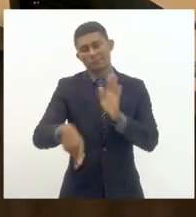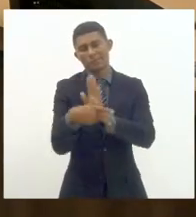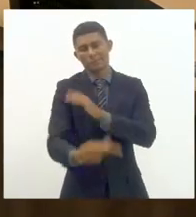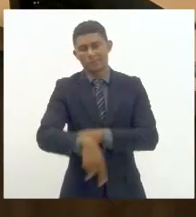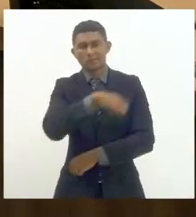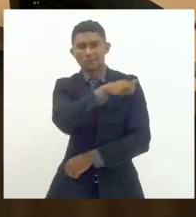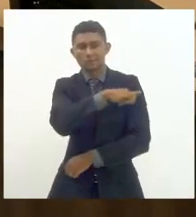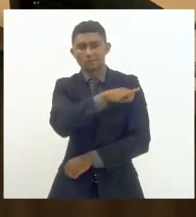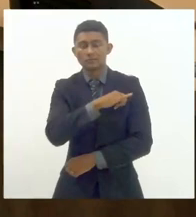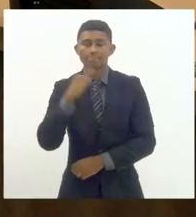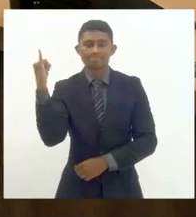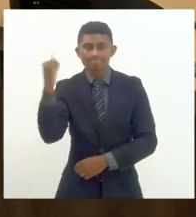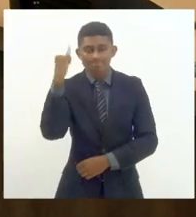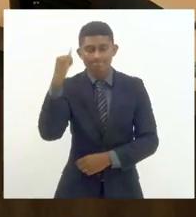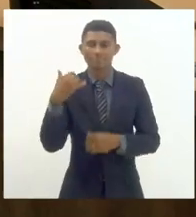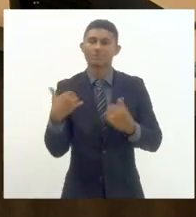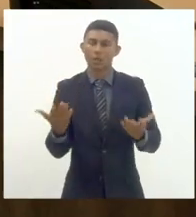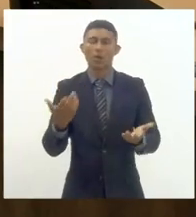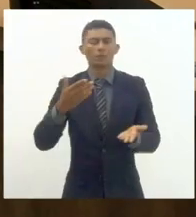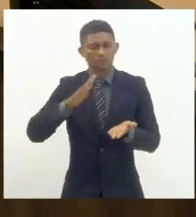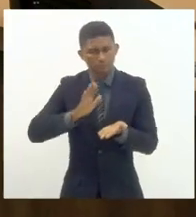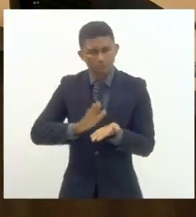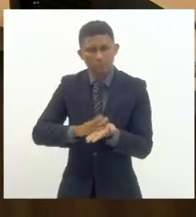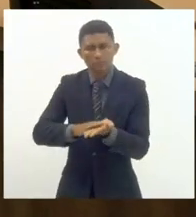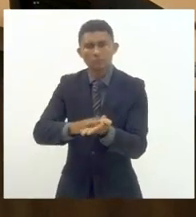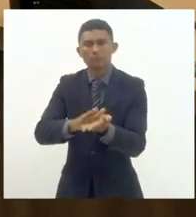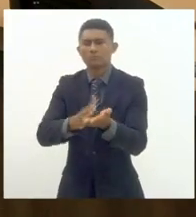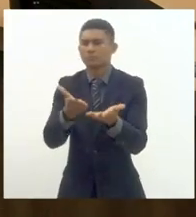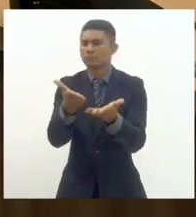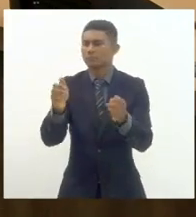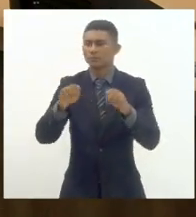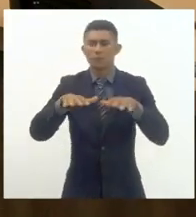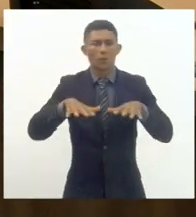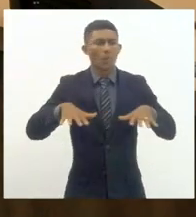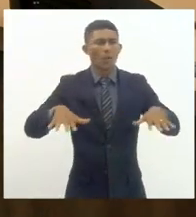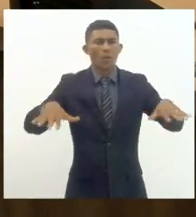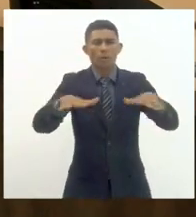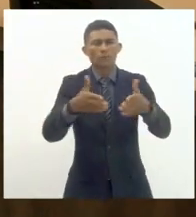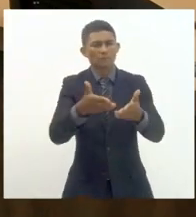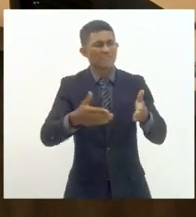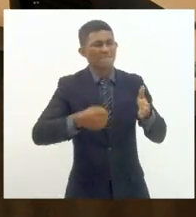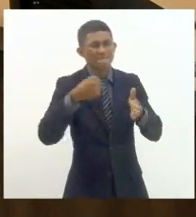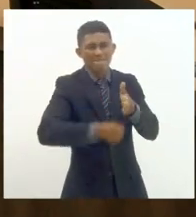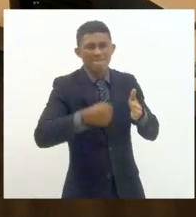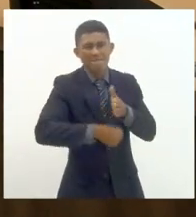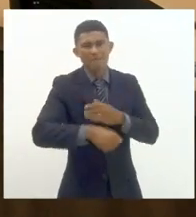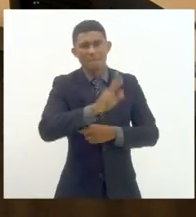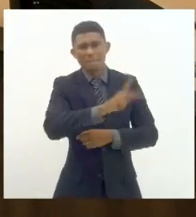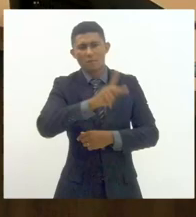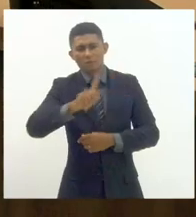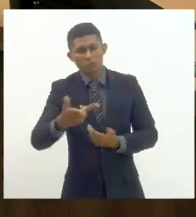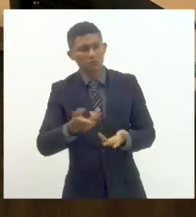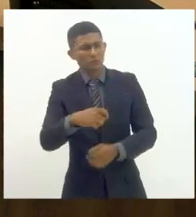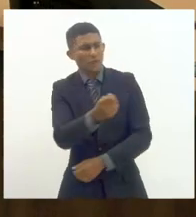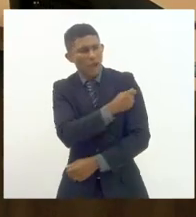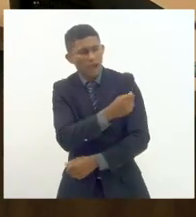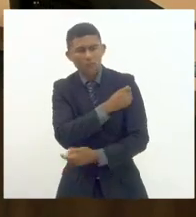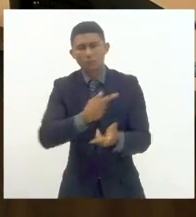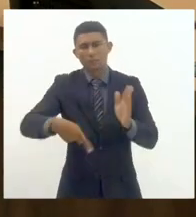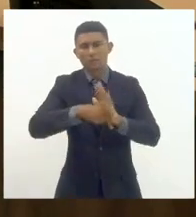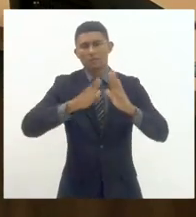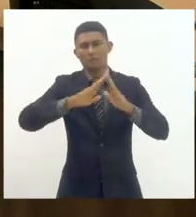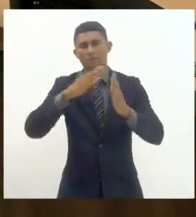Janeiro é fundamental, e quero aqui parabenizar a todos aqueles e aquelas lutadores, professores e alunos da